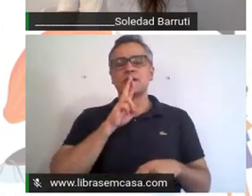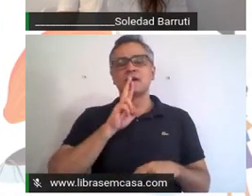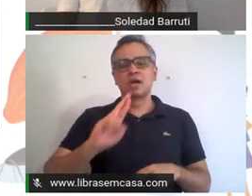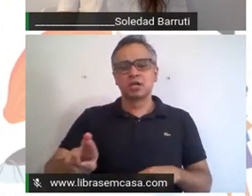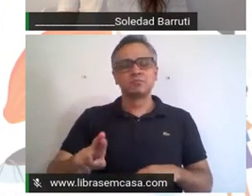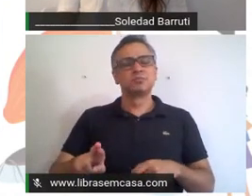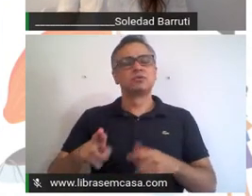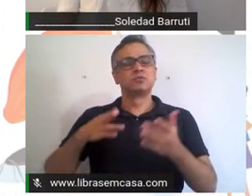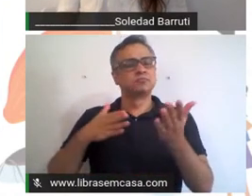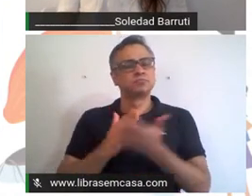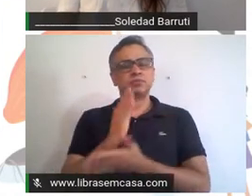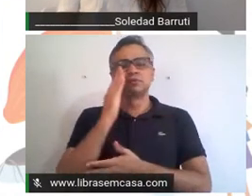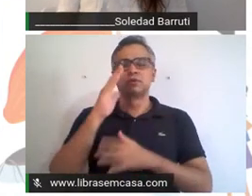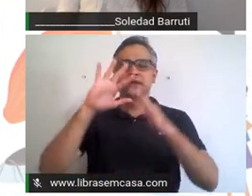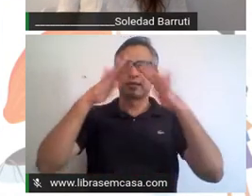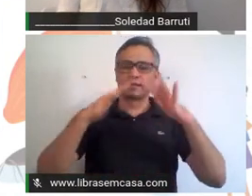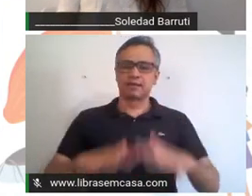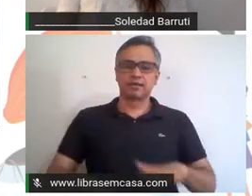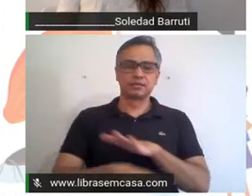crises que nós estamos tendo hoje.